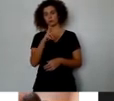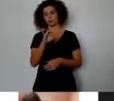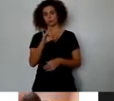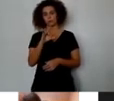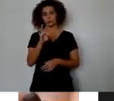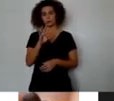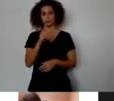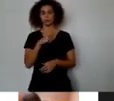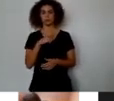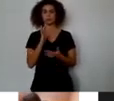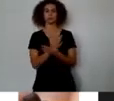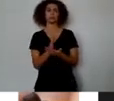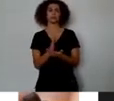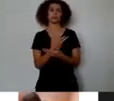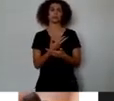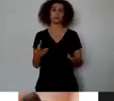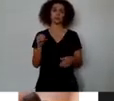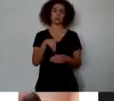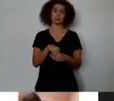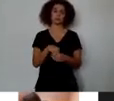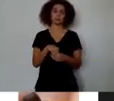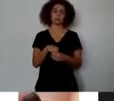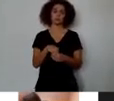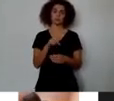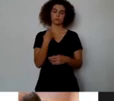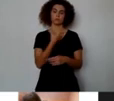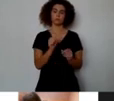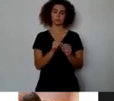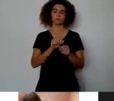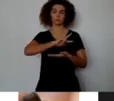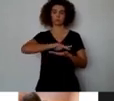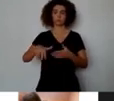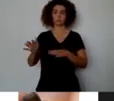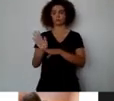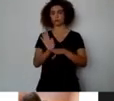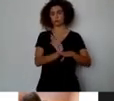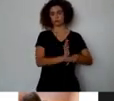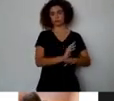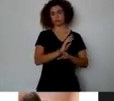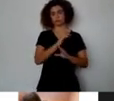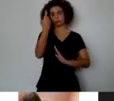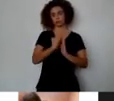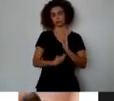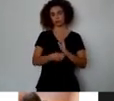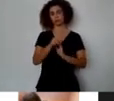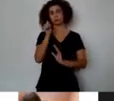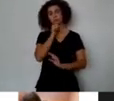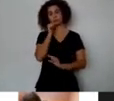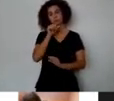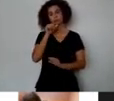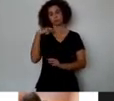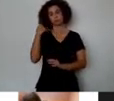algumas produções, inclusive está montando agora uma série de vídeos com textos de autoras negras.